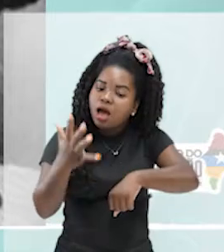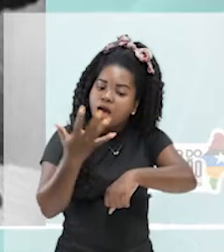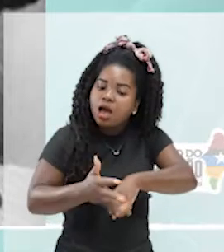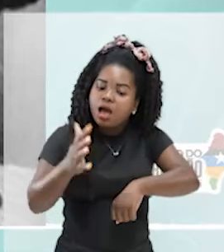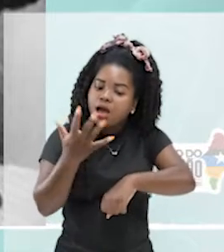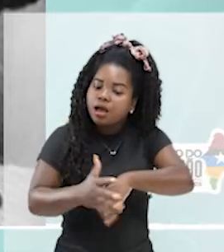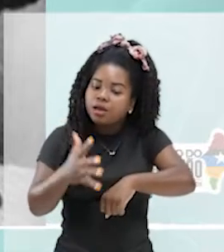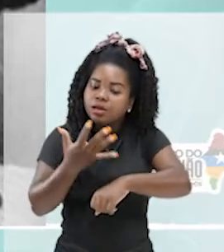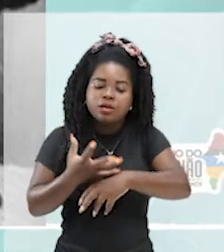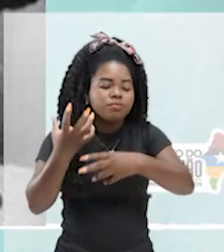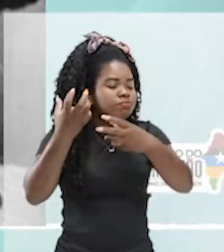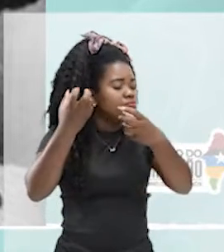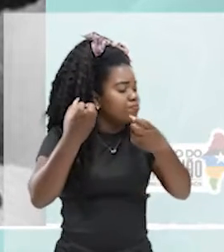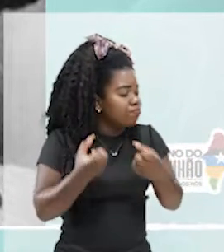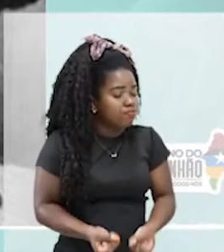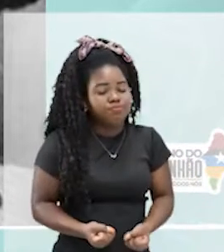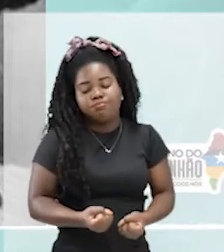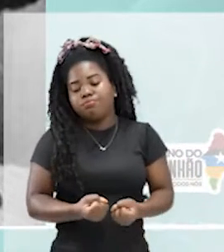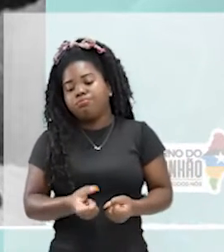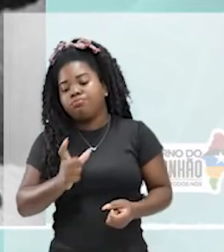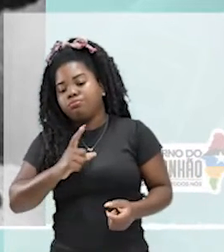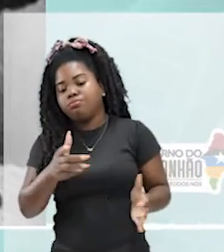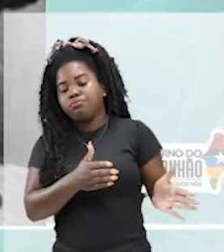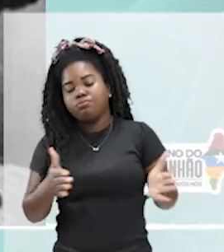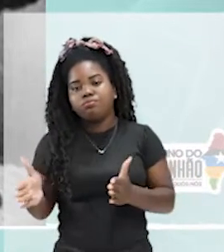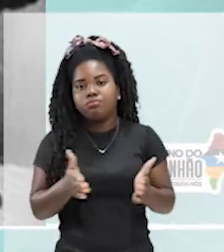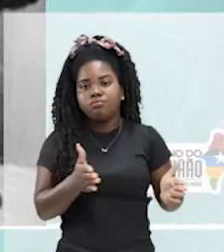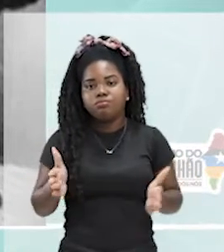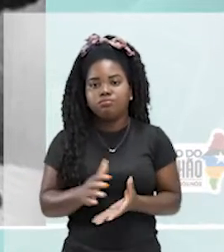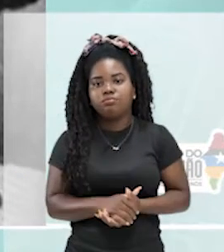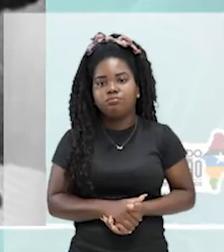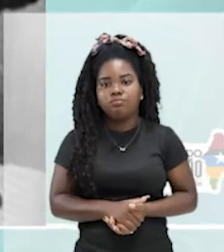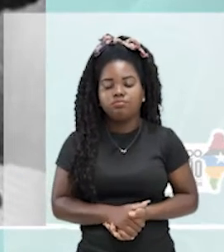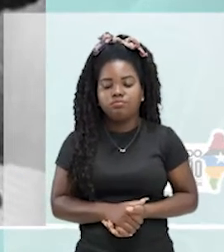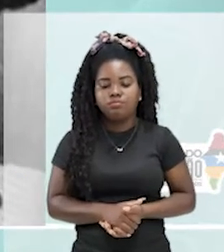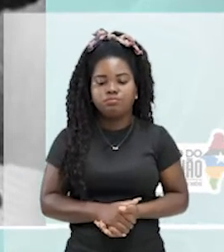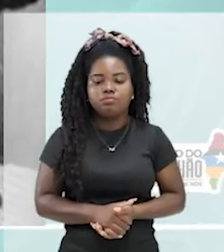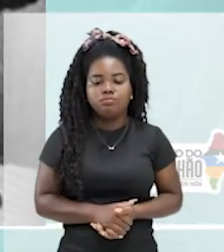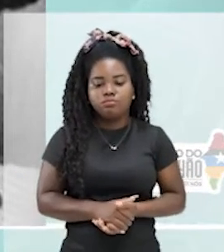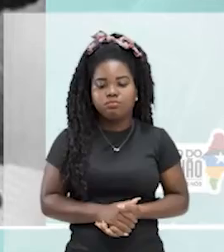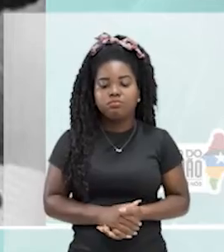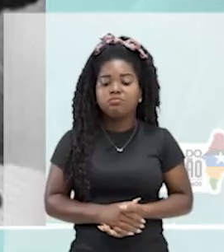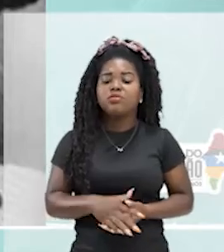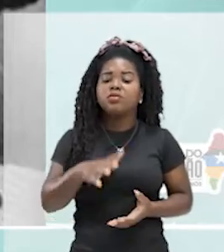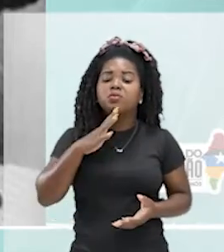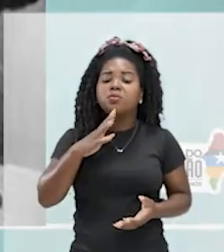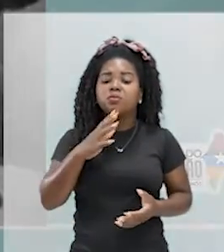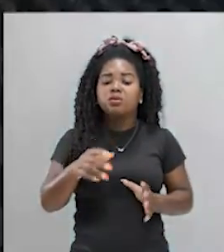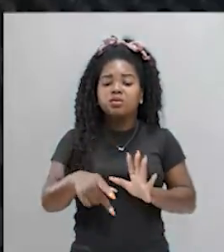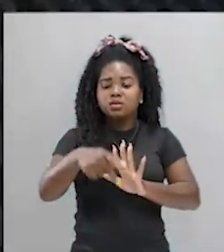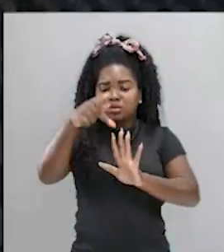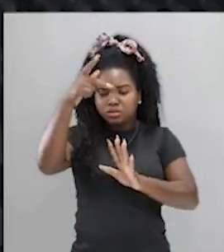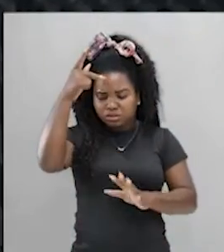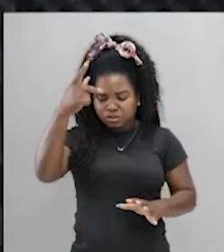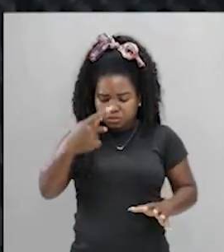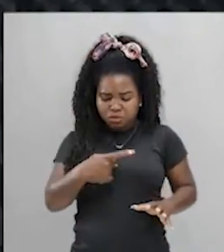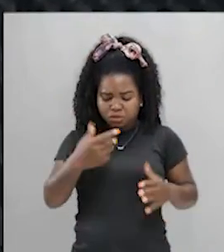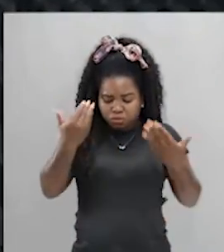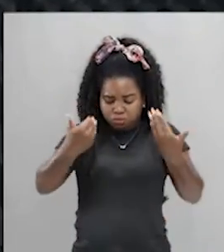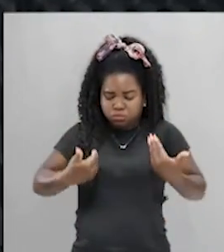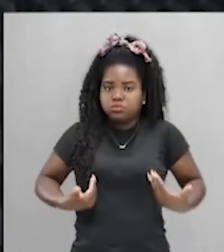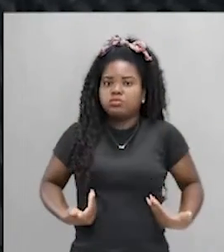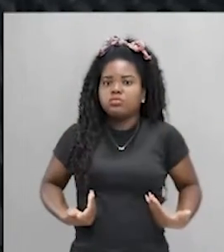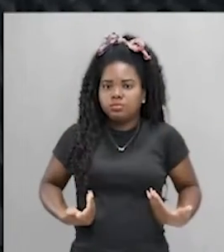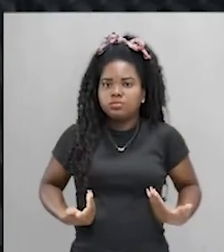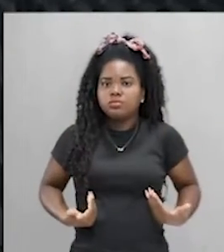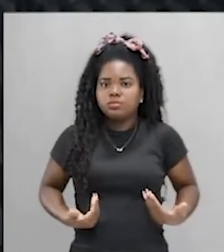né, onde você tem, nesse processo de exaustão, o completo conhecimento do próprio corpo, até onde meu corpo